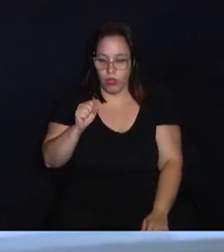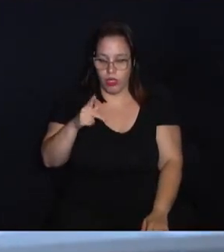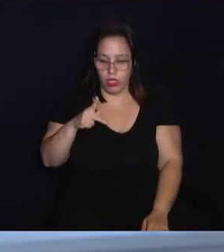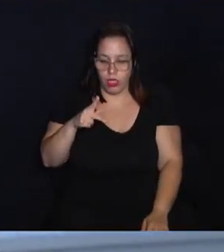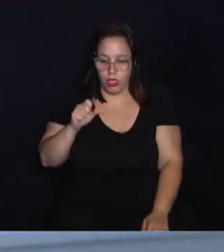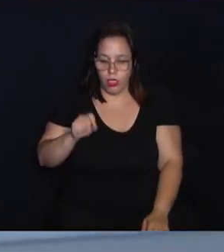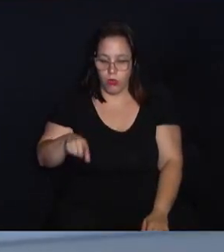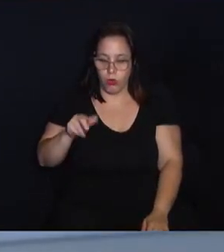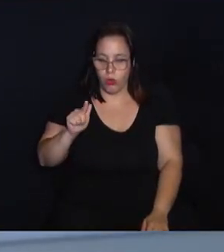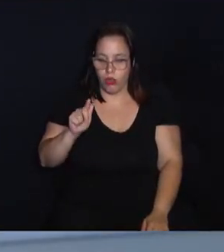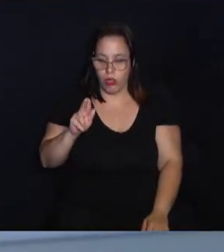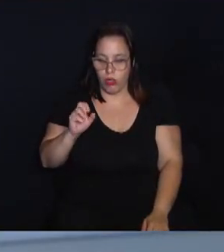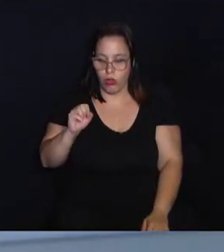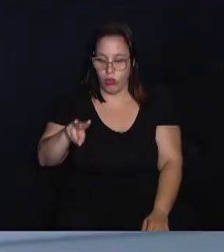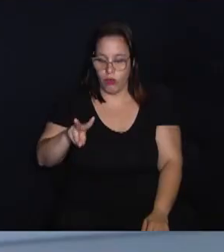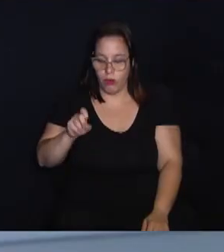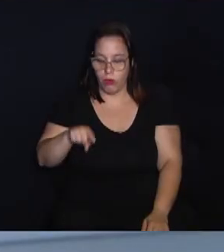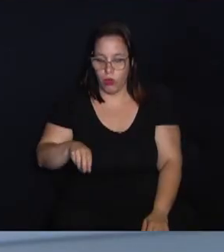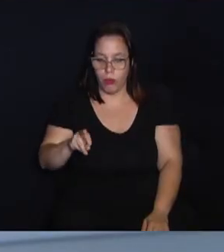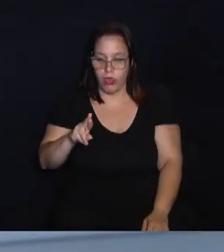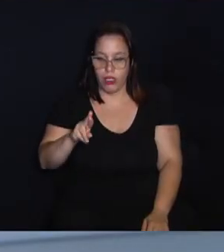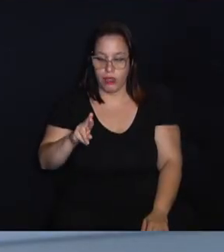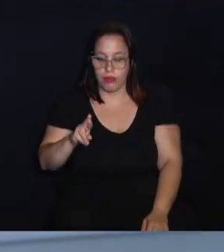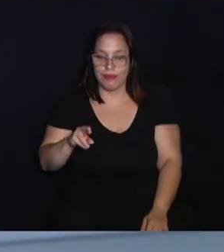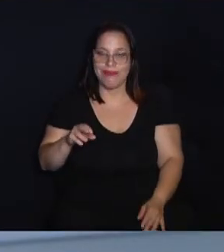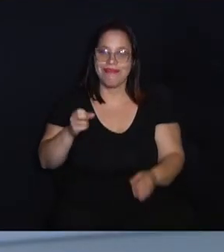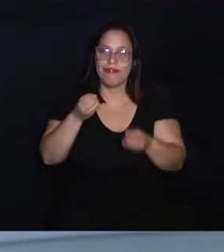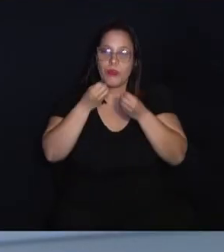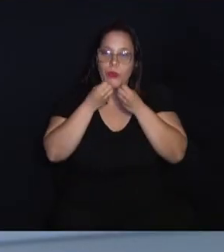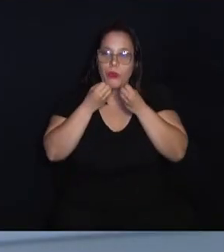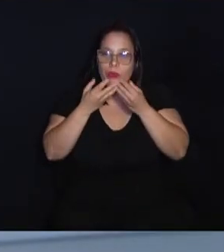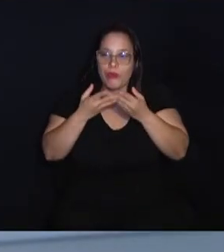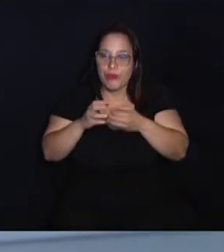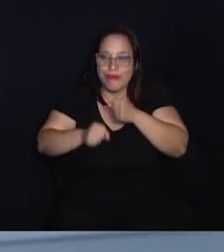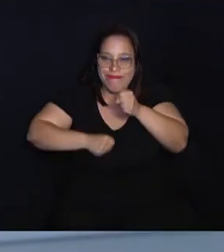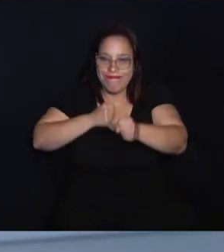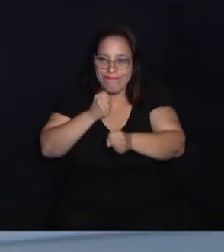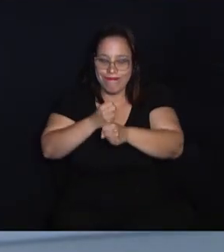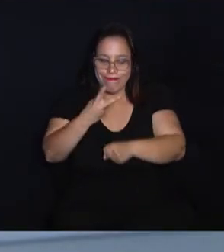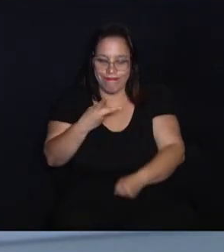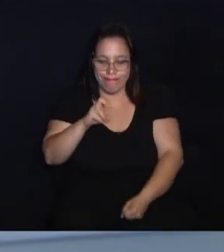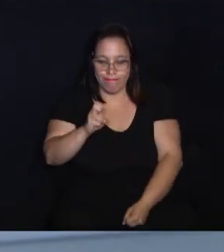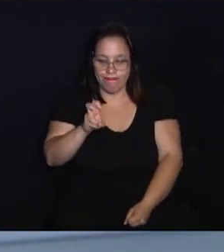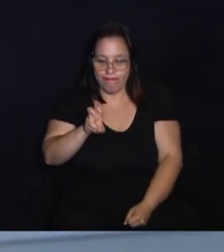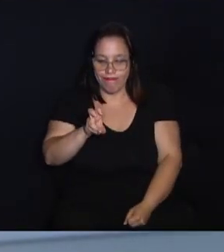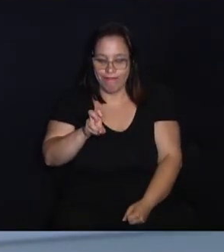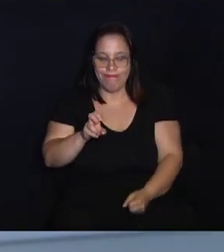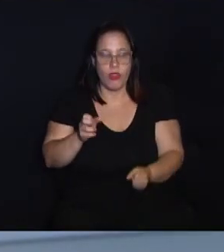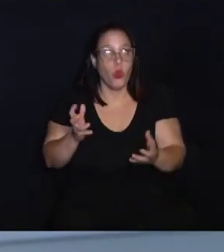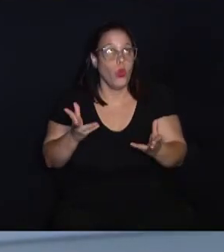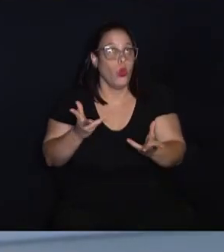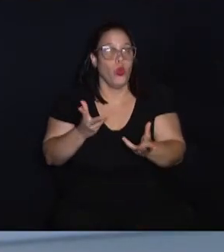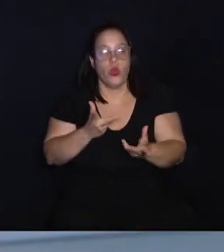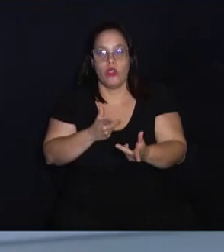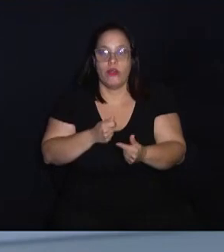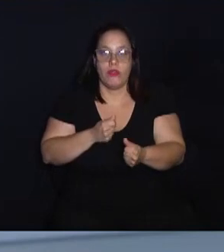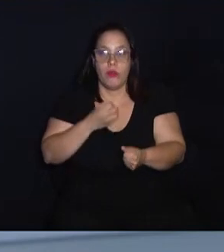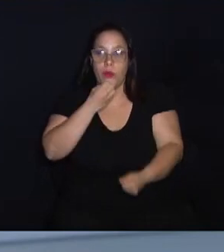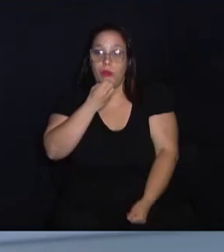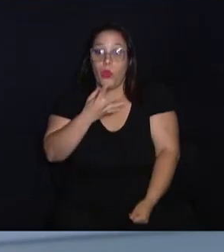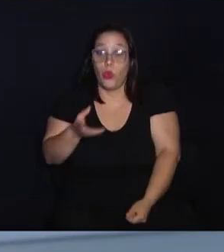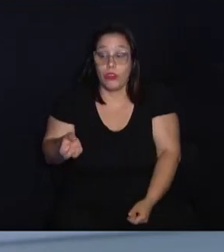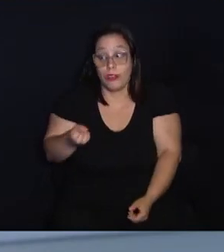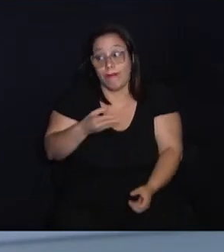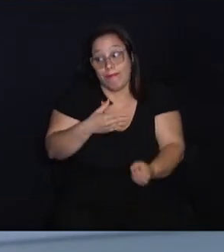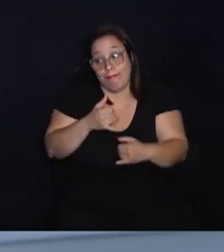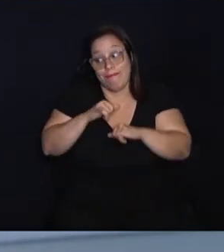cepat.campinas.sp.gov.br tem todas as informações. A gente deseja a você um ano de 2025 cheio de boas